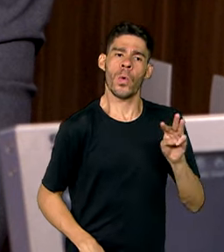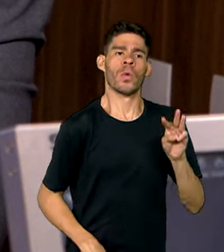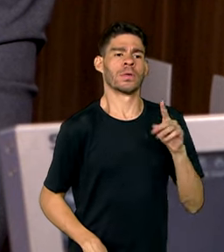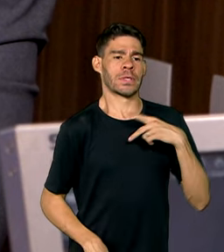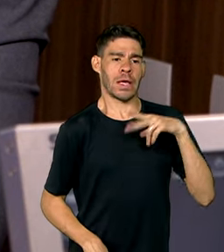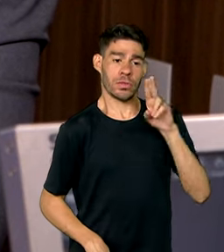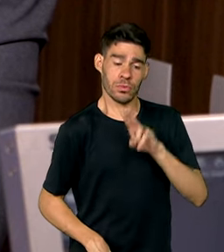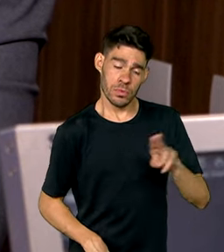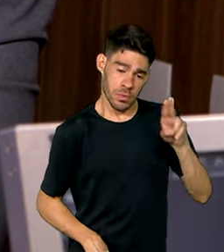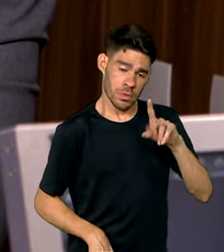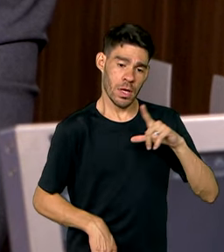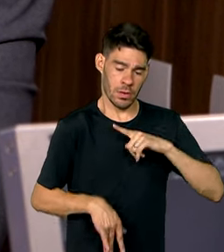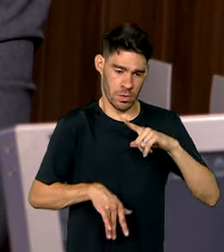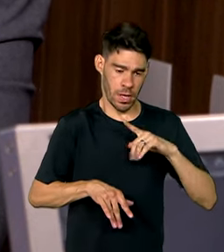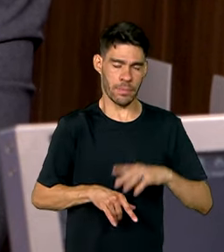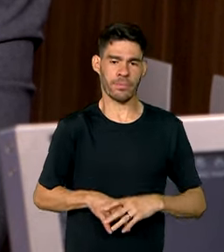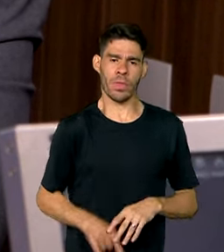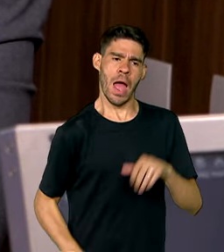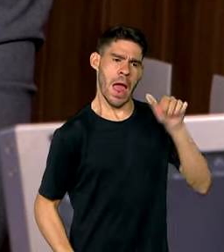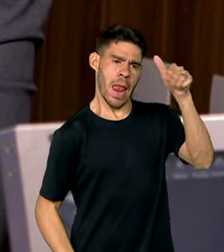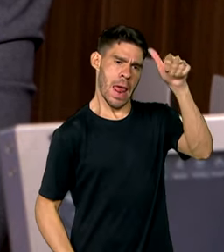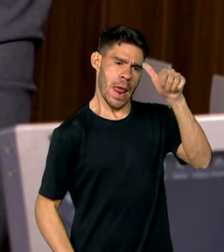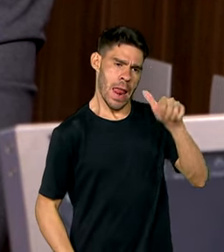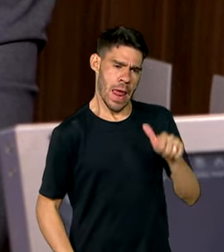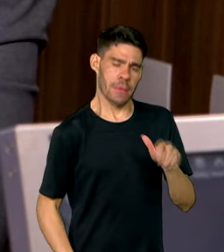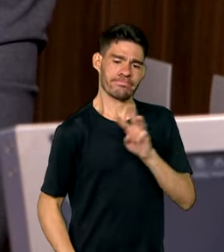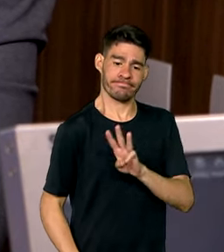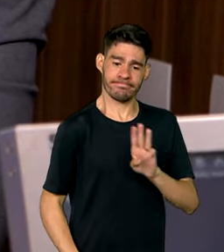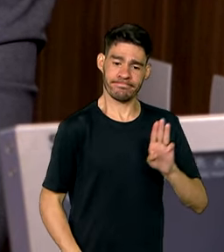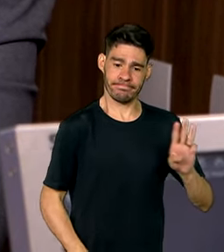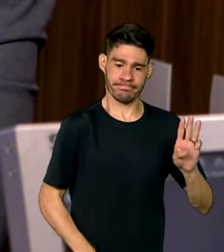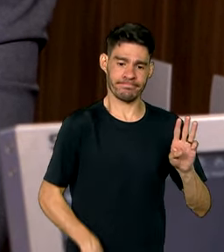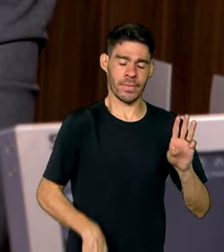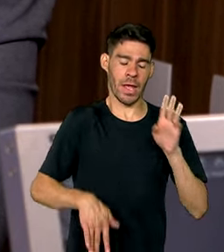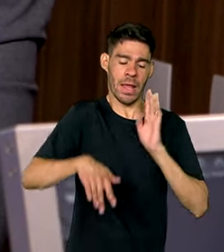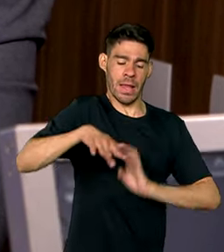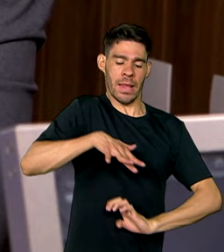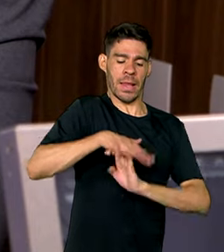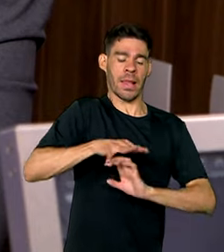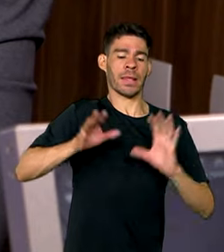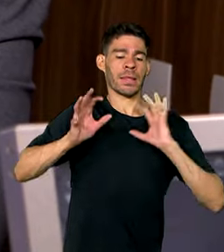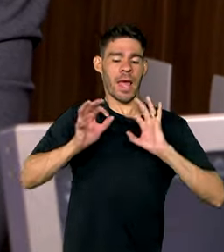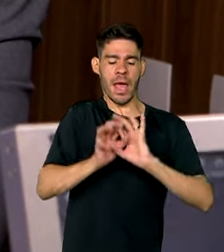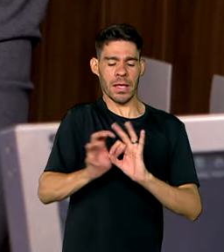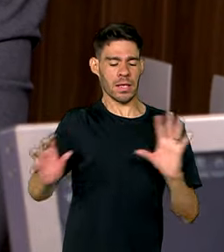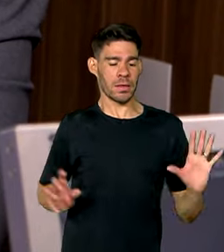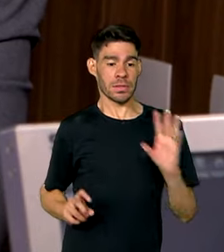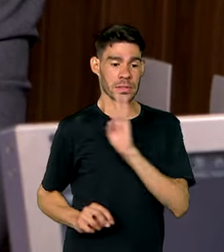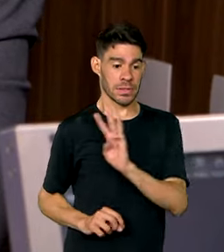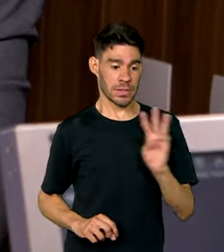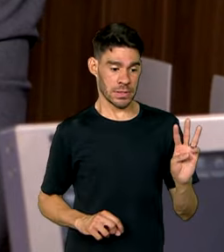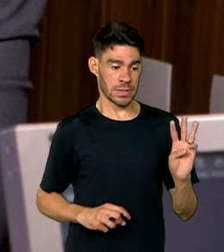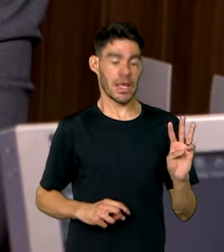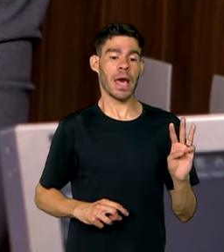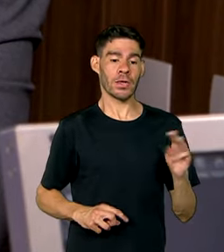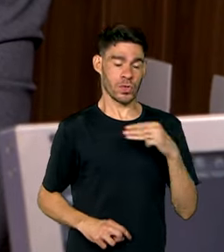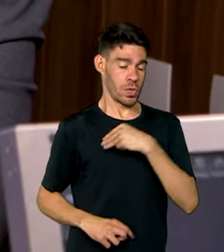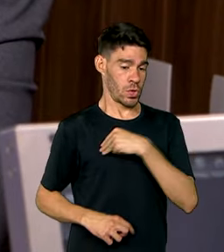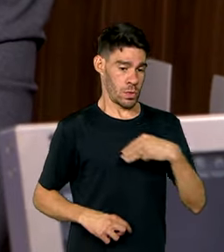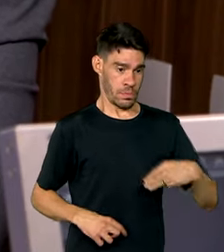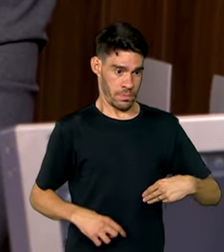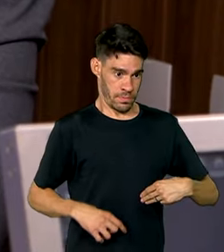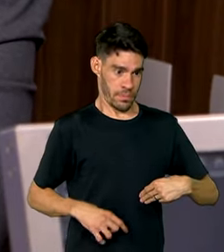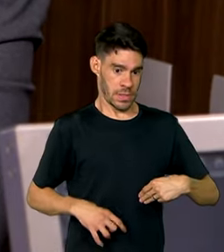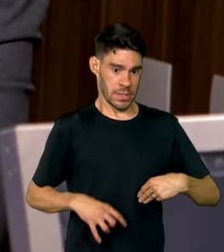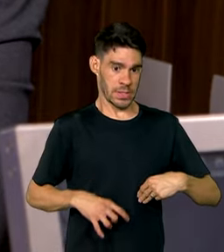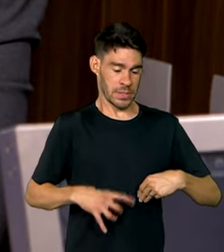neste momento, avaliamos esses sites, essas empresas e estamos disponibilizando esse site hoje no Ministério da Fazenda. Então,